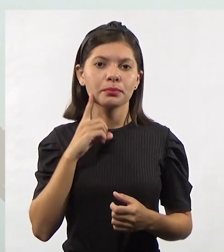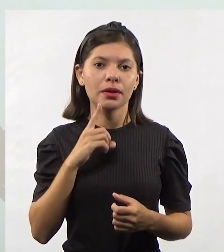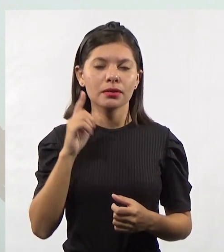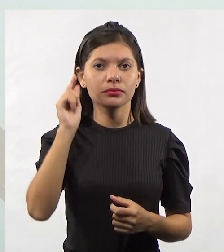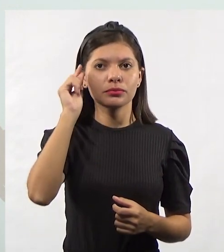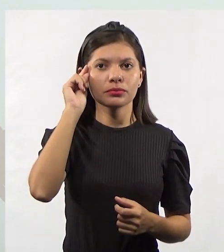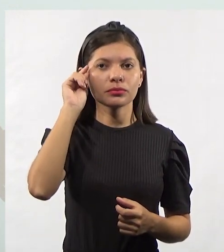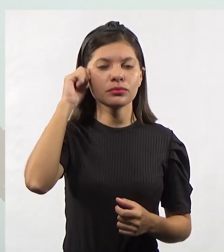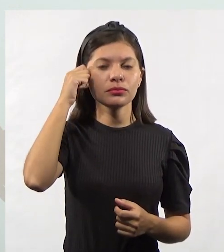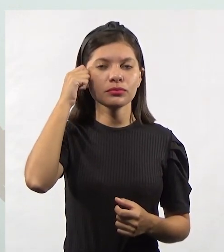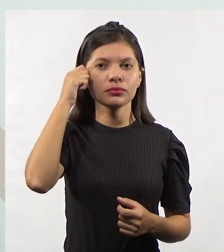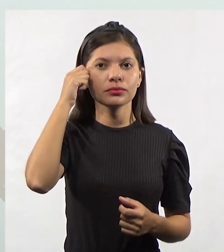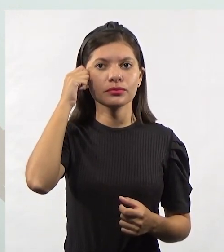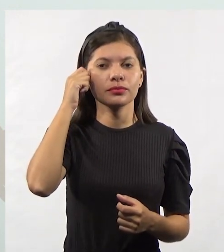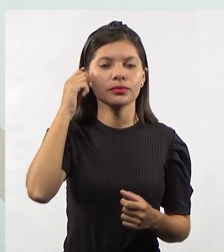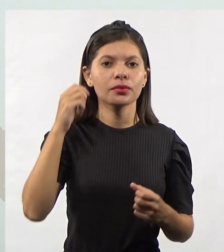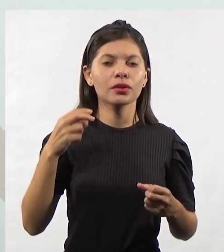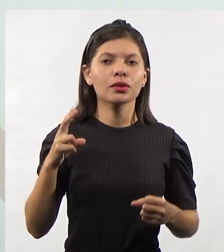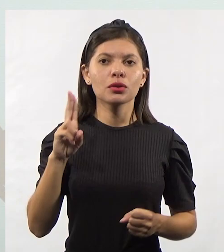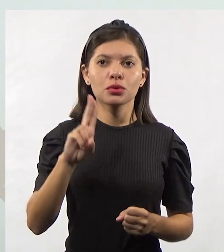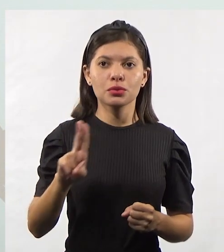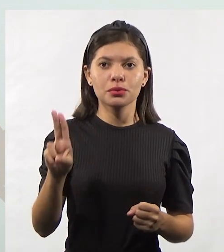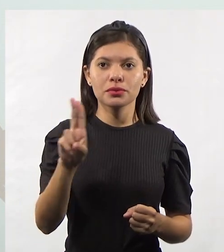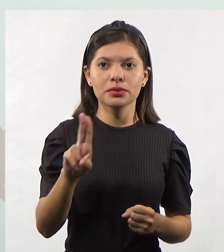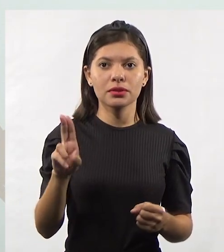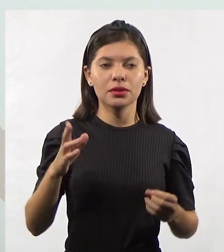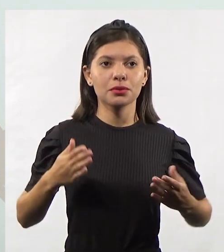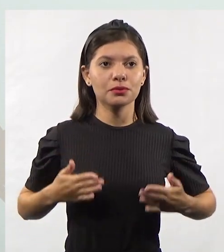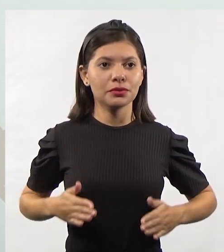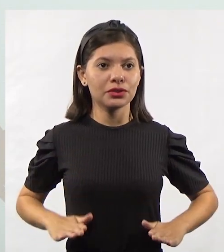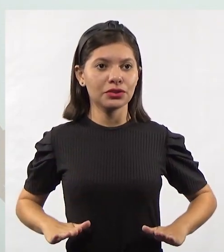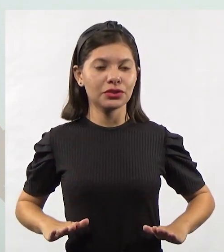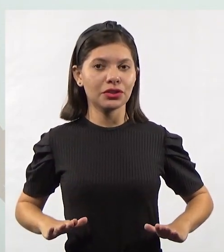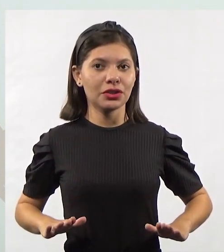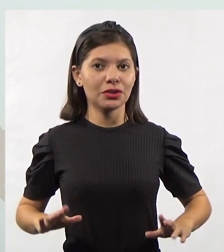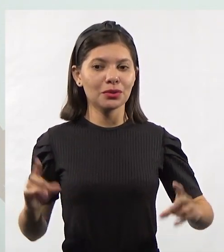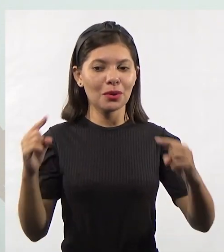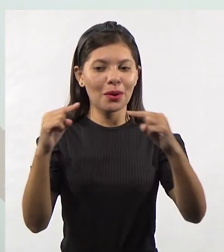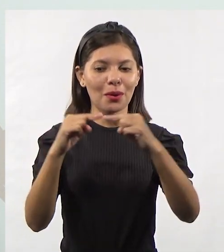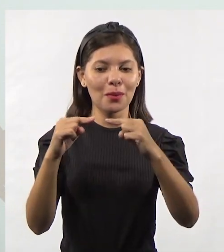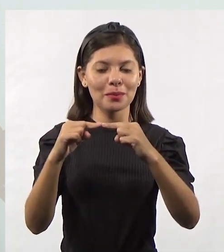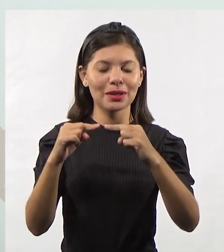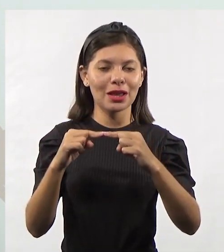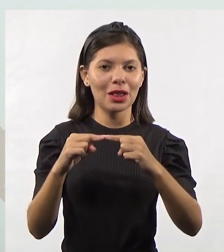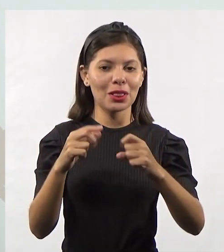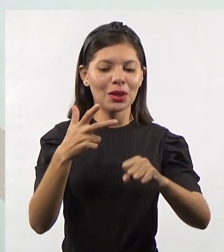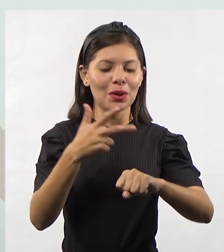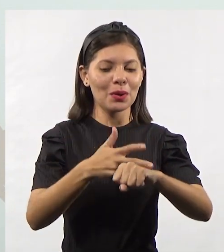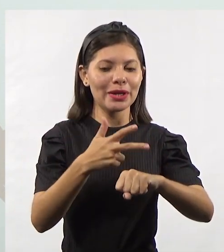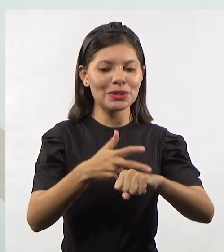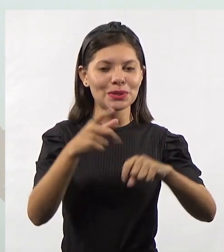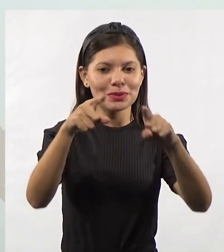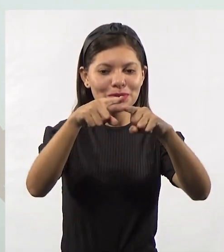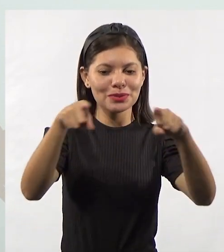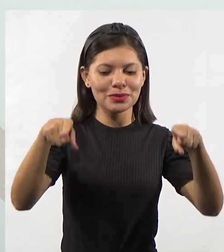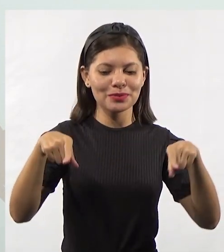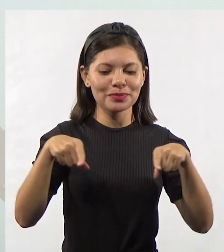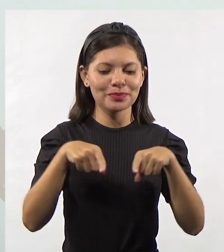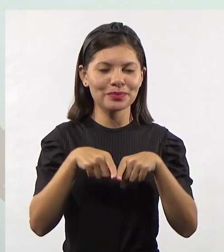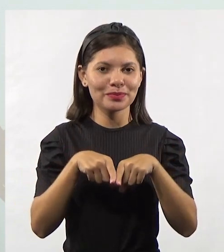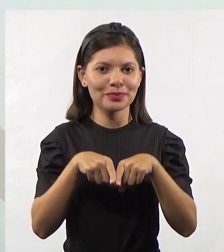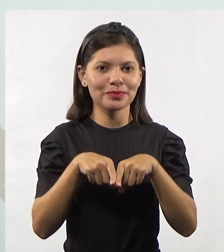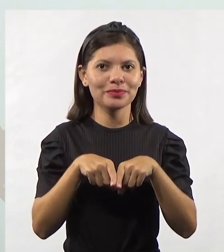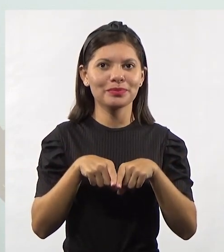cabelos pretos na altura do ombro Estou com um vestido até tá combinando com o estúdio hoje hein com a